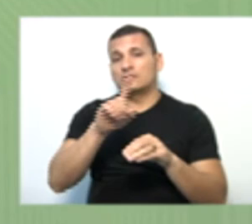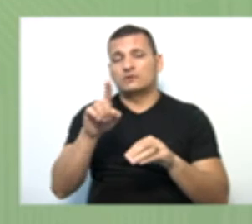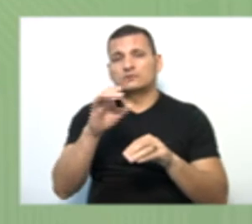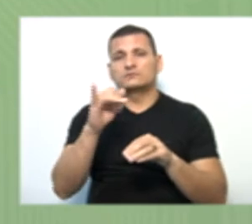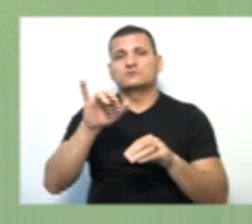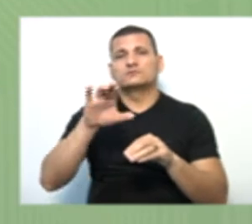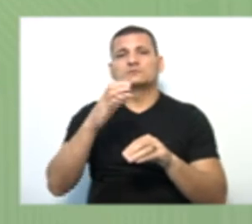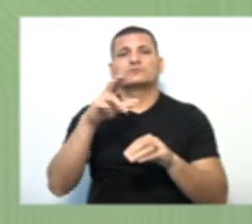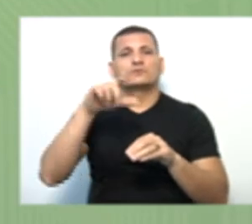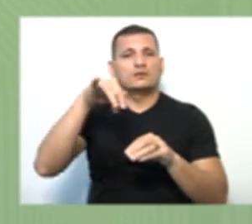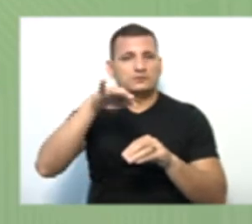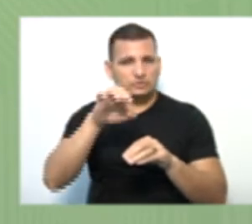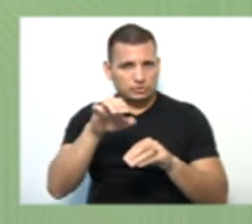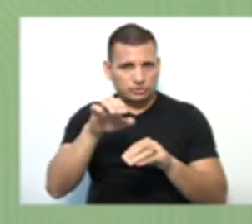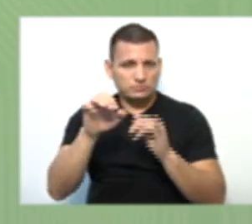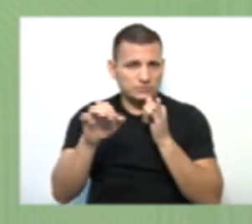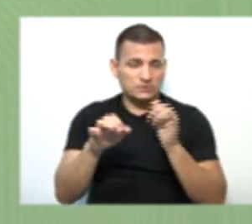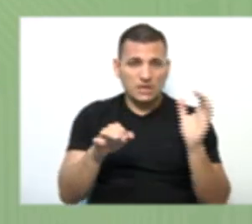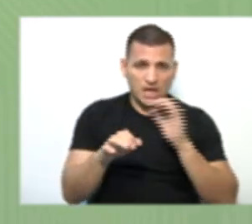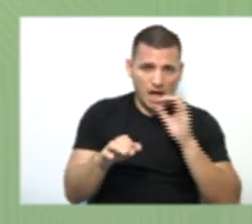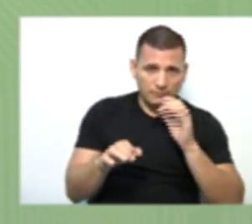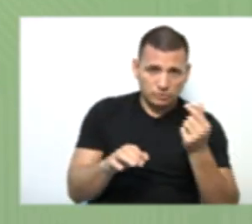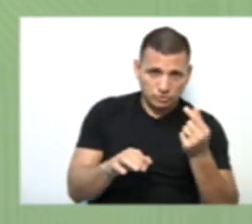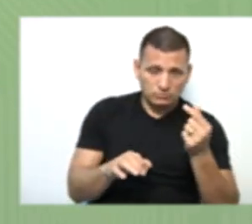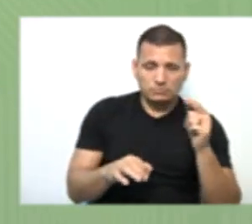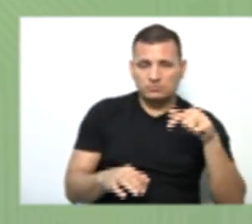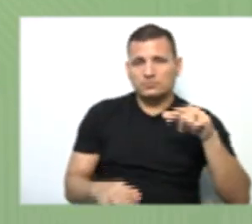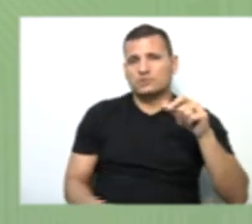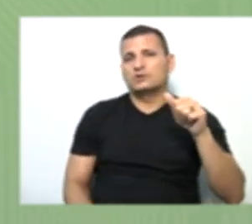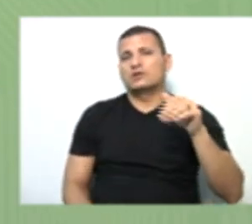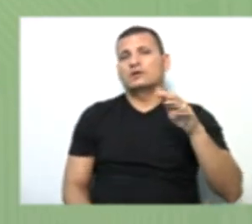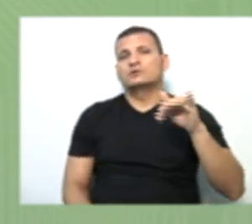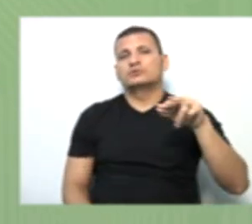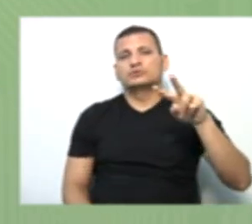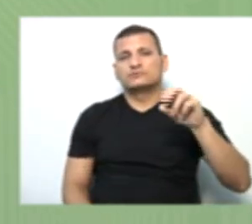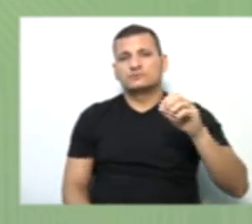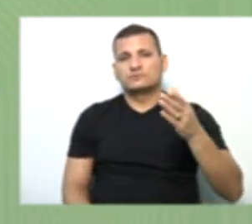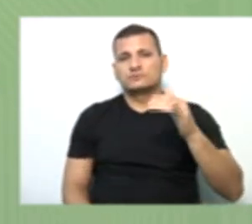dinheiro rápido, ele é ativo circulante.